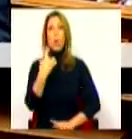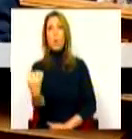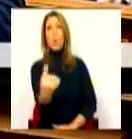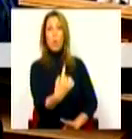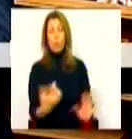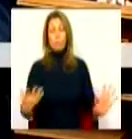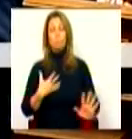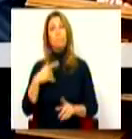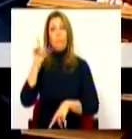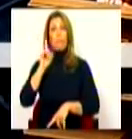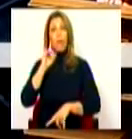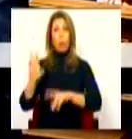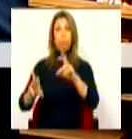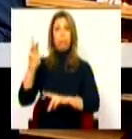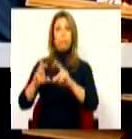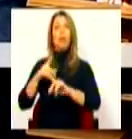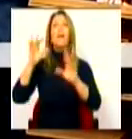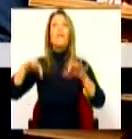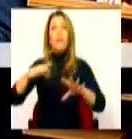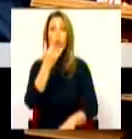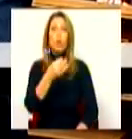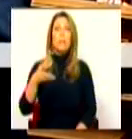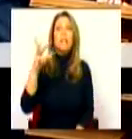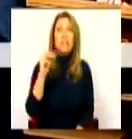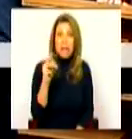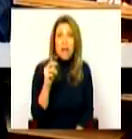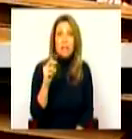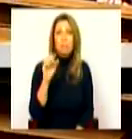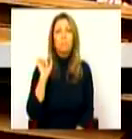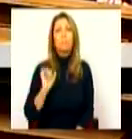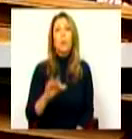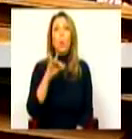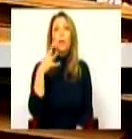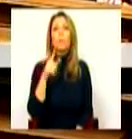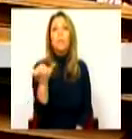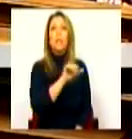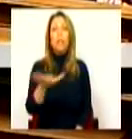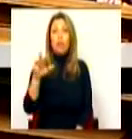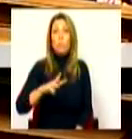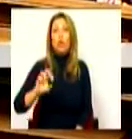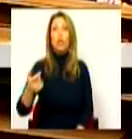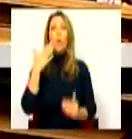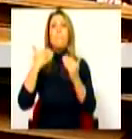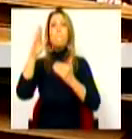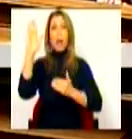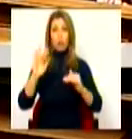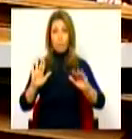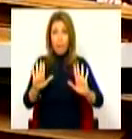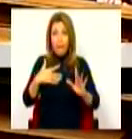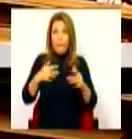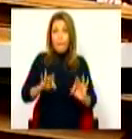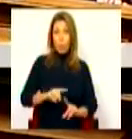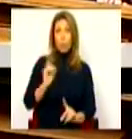Caixa no final de 2013 ascendiam a 4.500 milhões de euros. Mas no final de 2015,